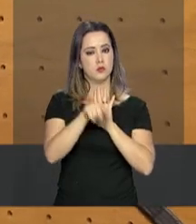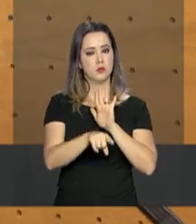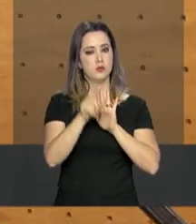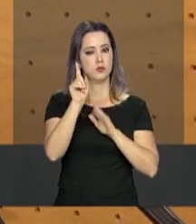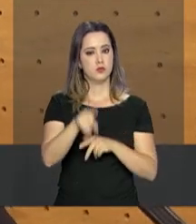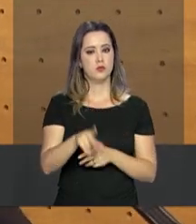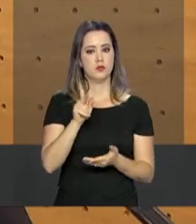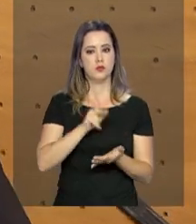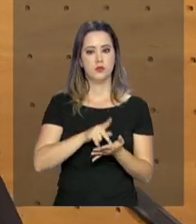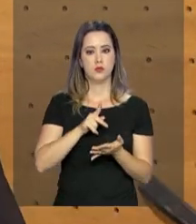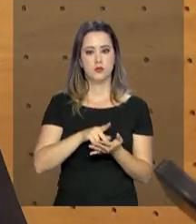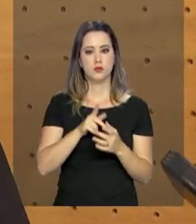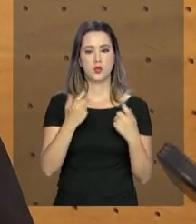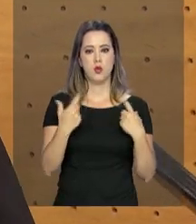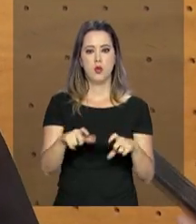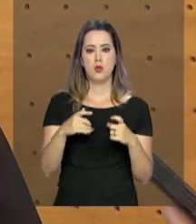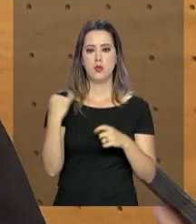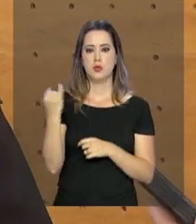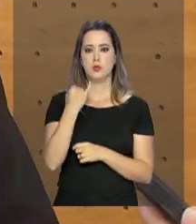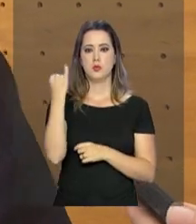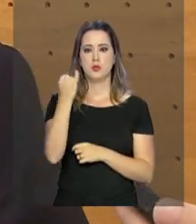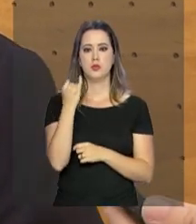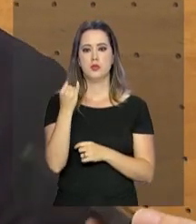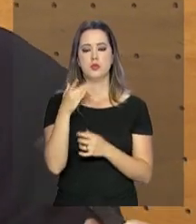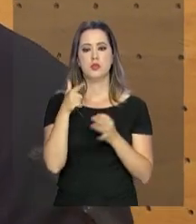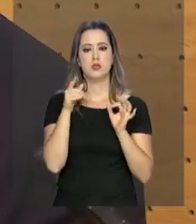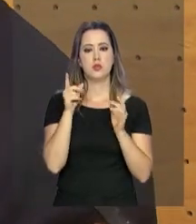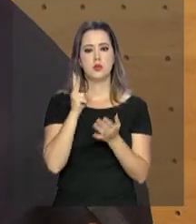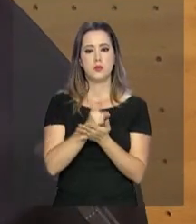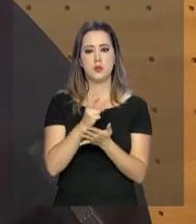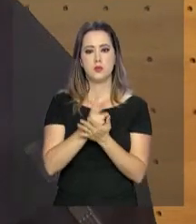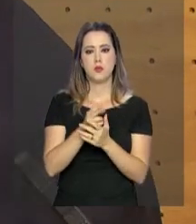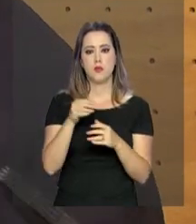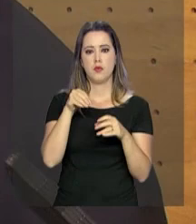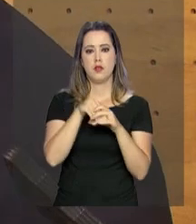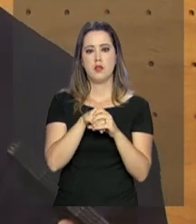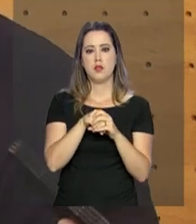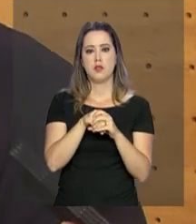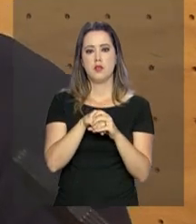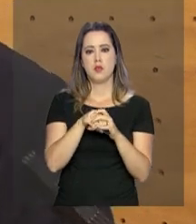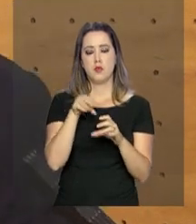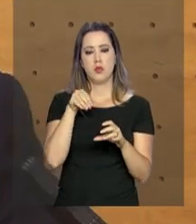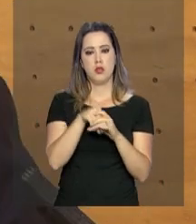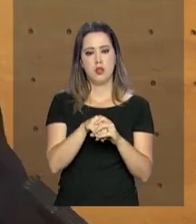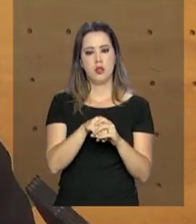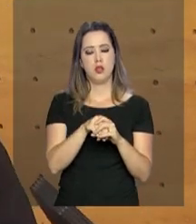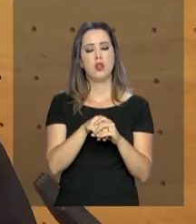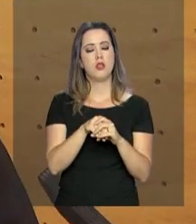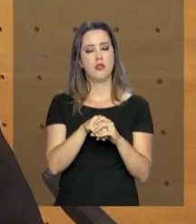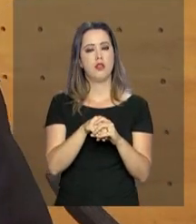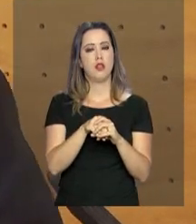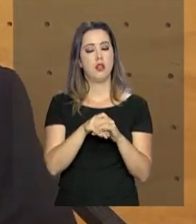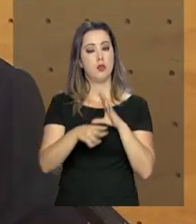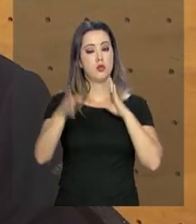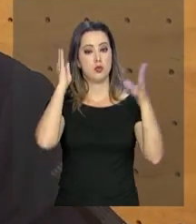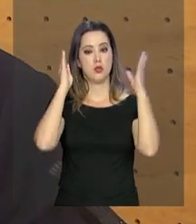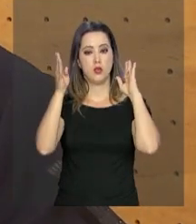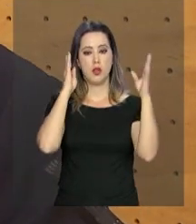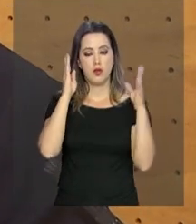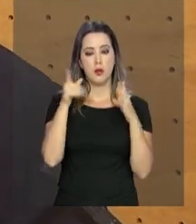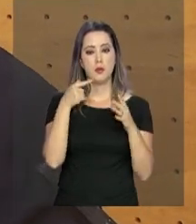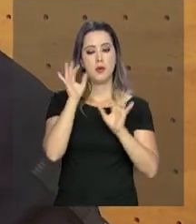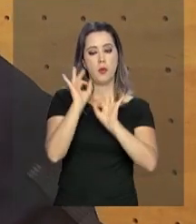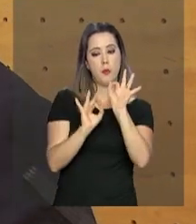é na verdade um grande laboratório apesar de estar dentro de um caminhão improvisado como laboratório é a oportunidade